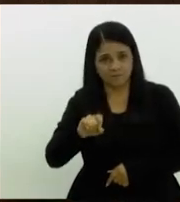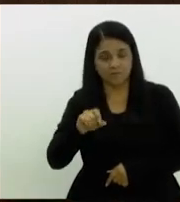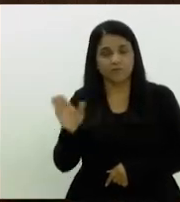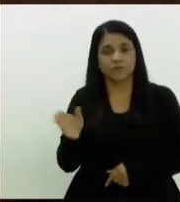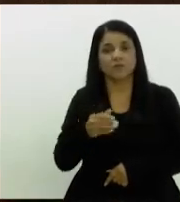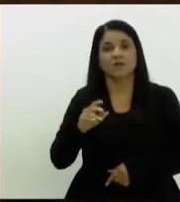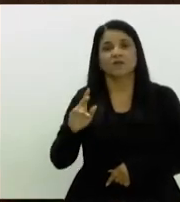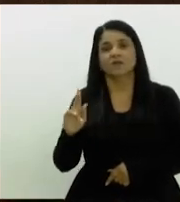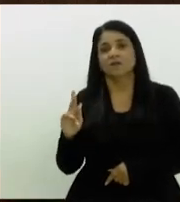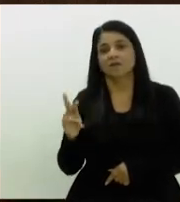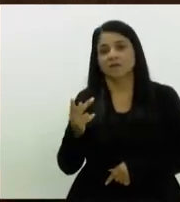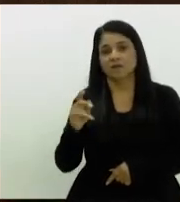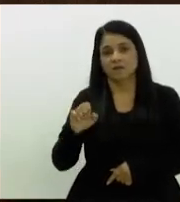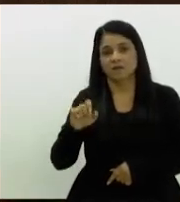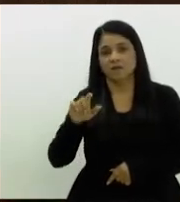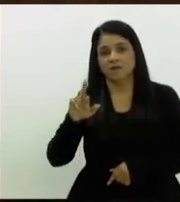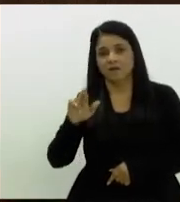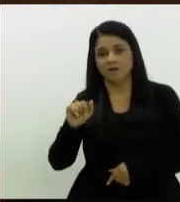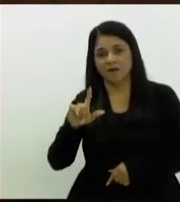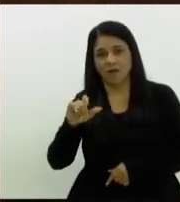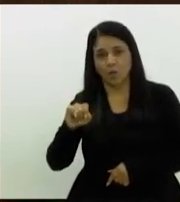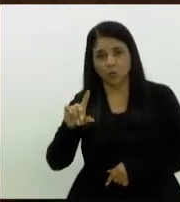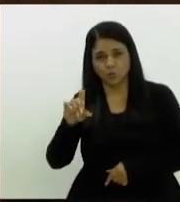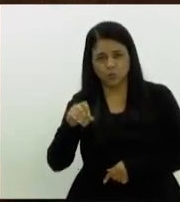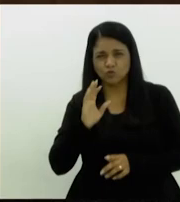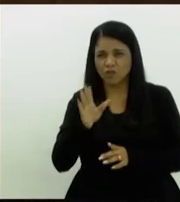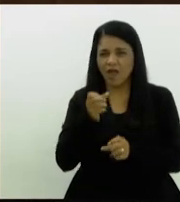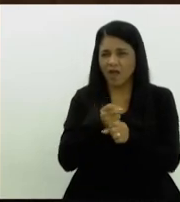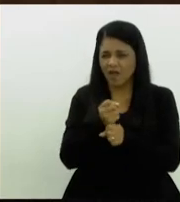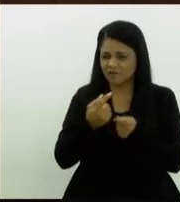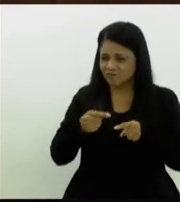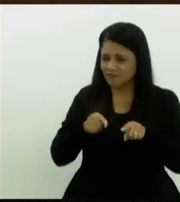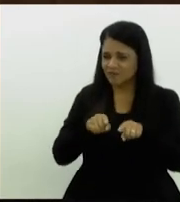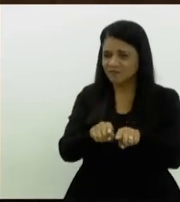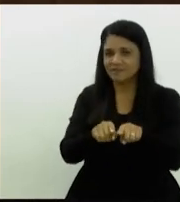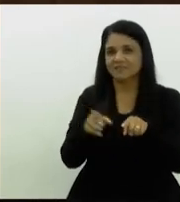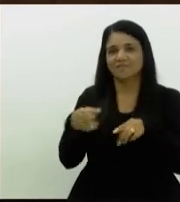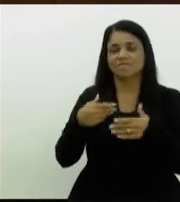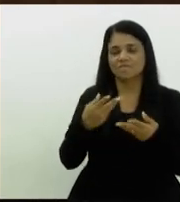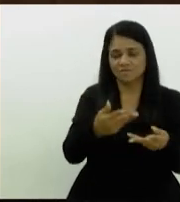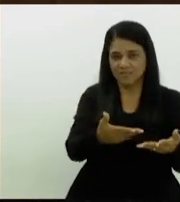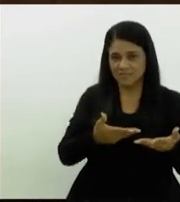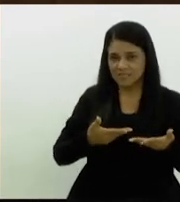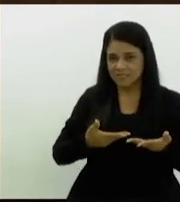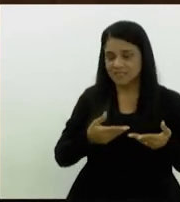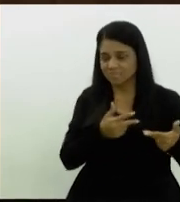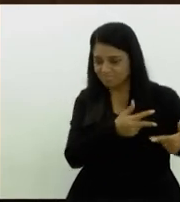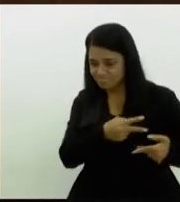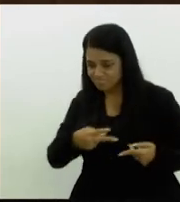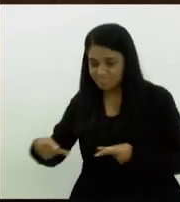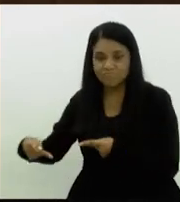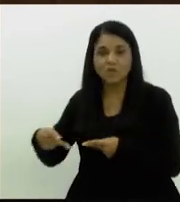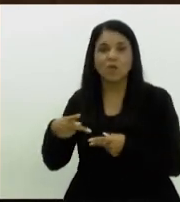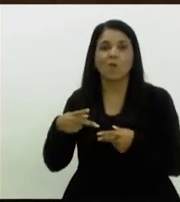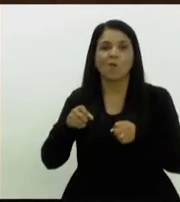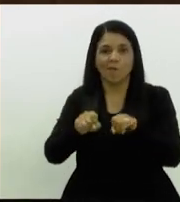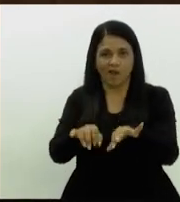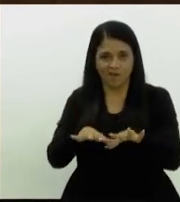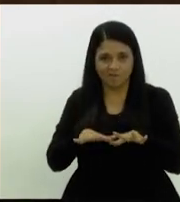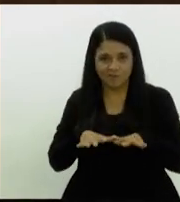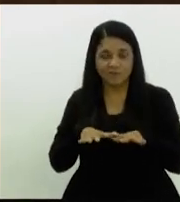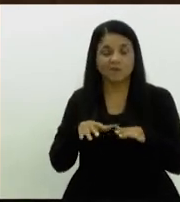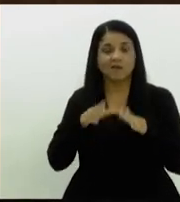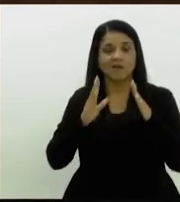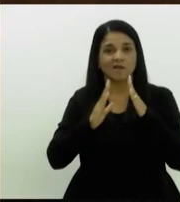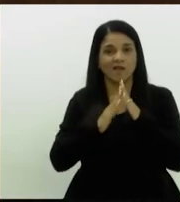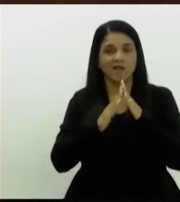professor Marcelo, a gente mantém essa parceria da visita cidadã à comissão e ao parlamento. Como uma casa do povo,